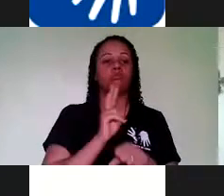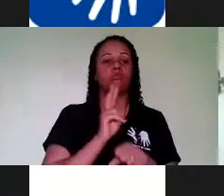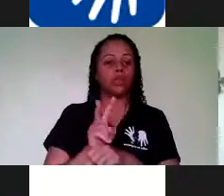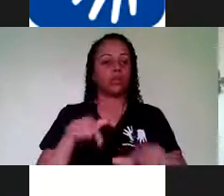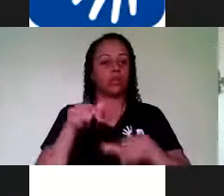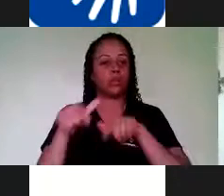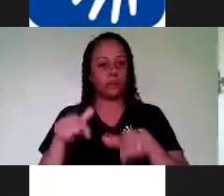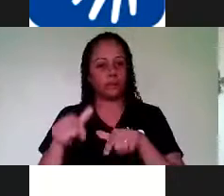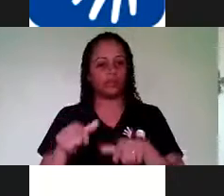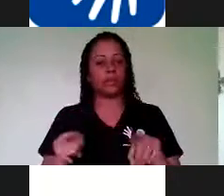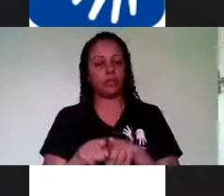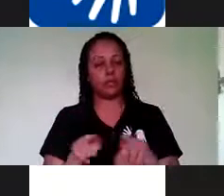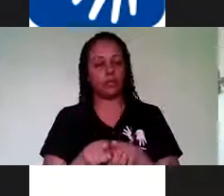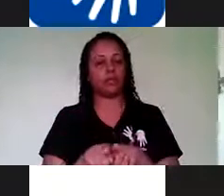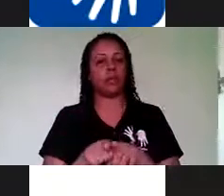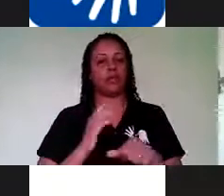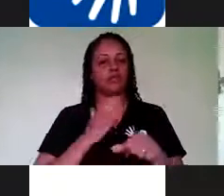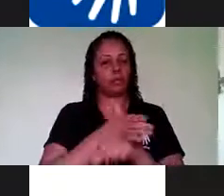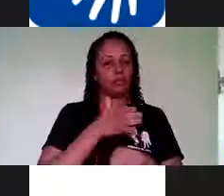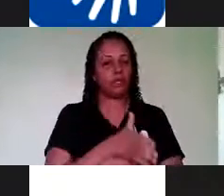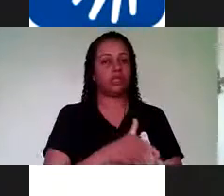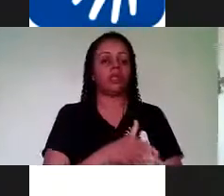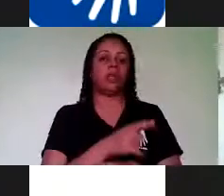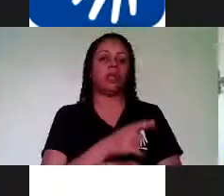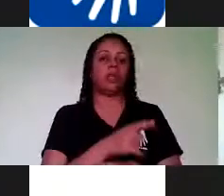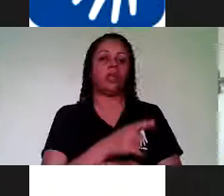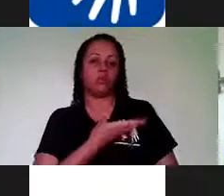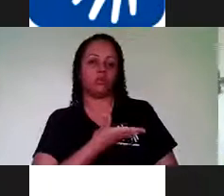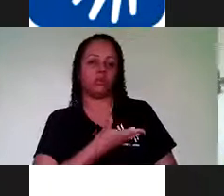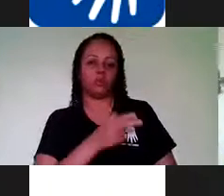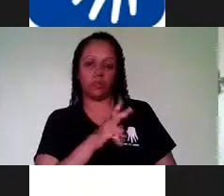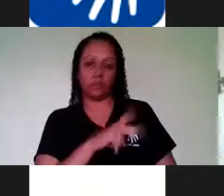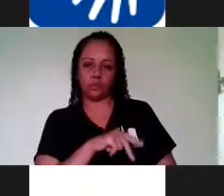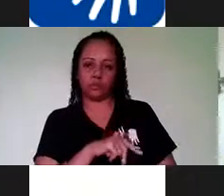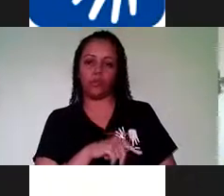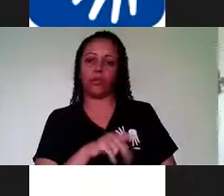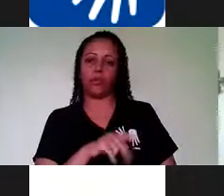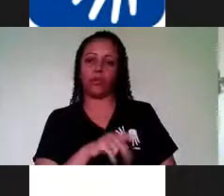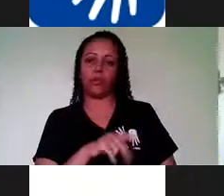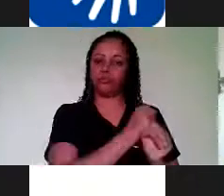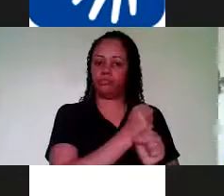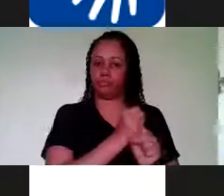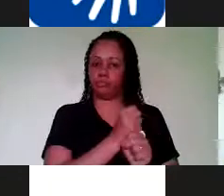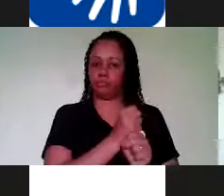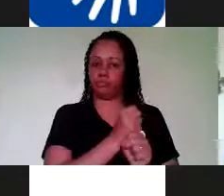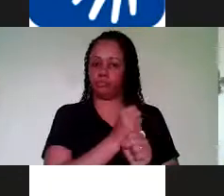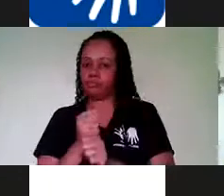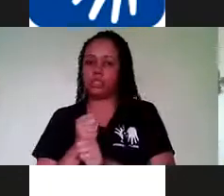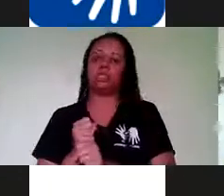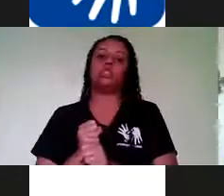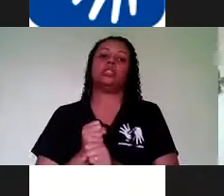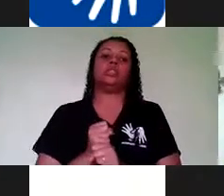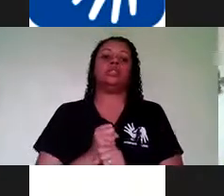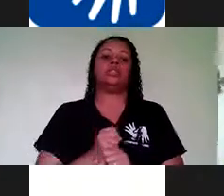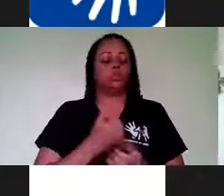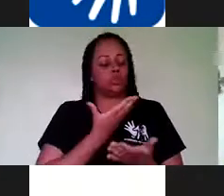participado, temos alguns colegas, uma colega em particular, que há muitos anos tem se dedicado a estudar